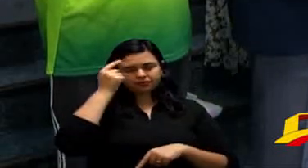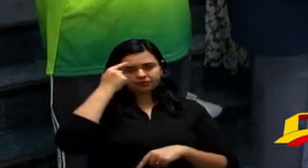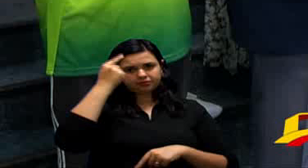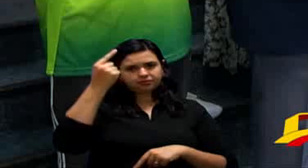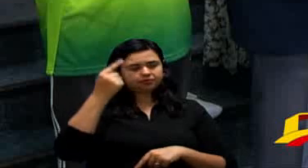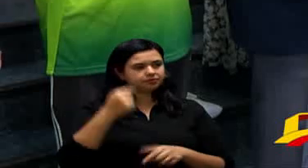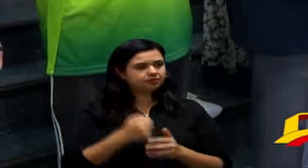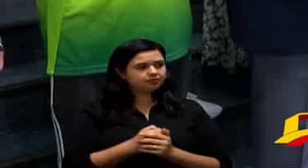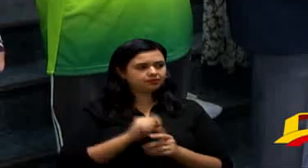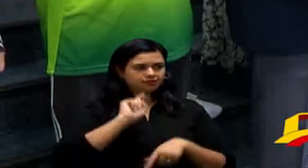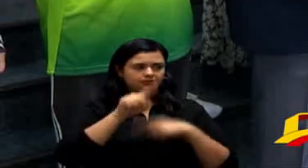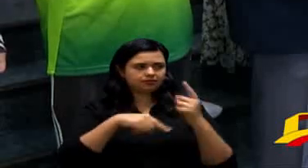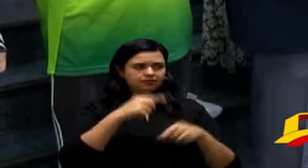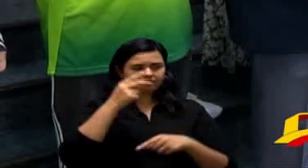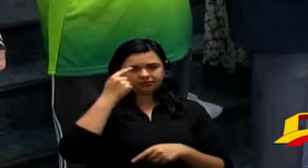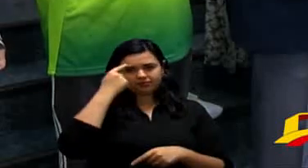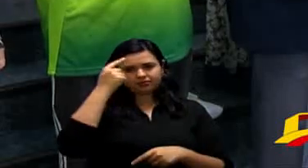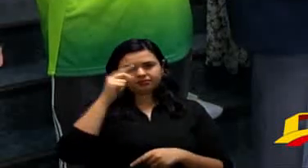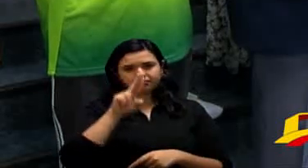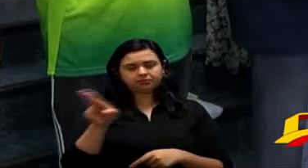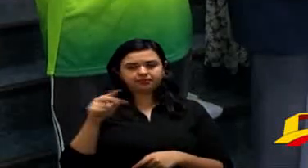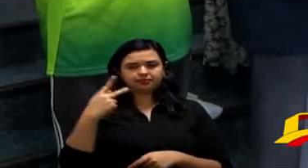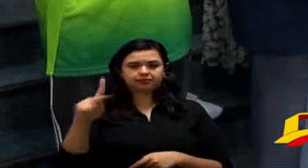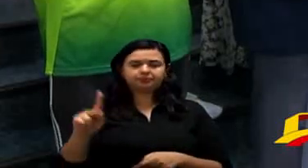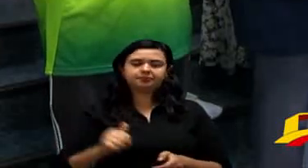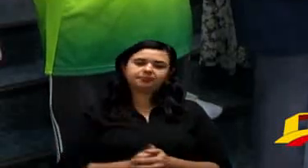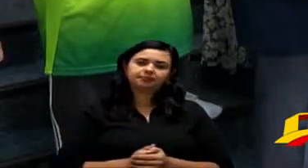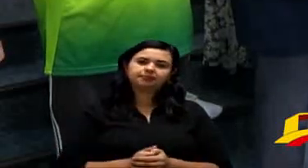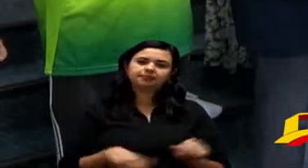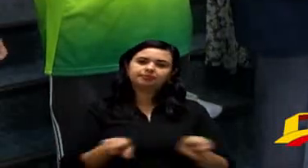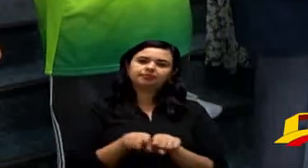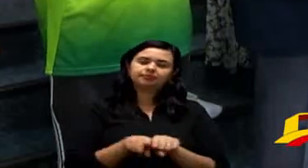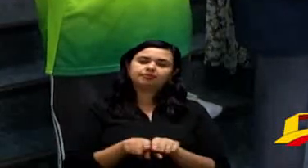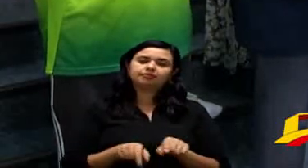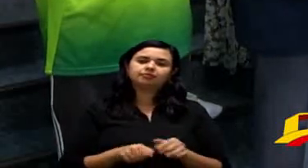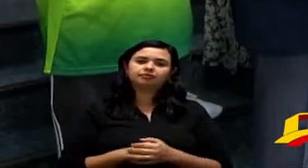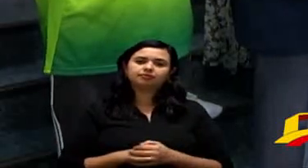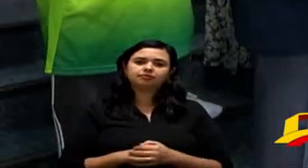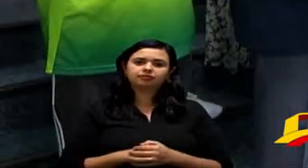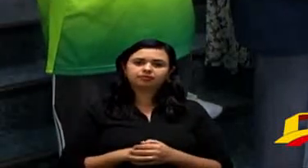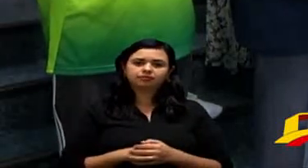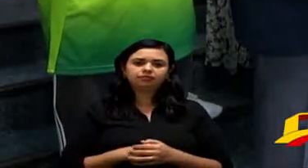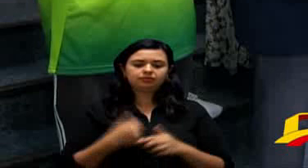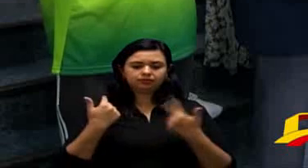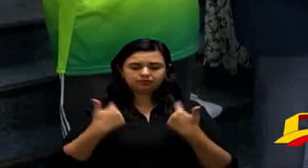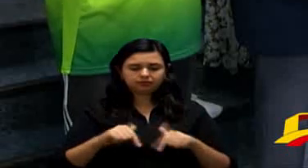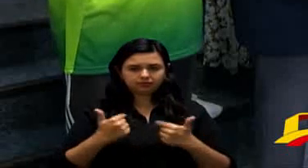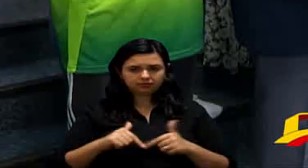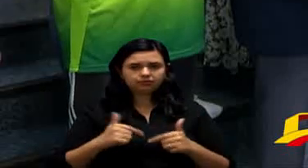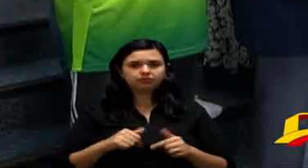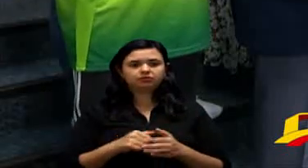Depois eu lembro o nome dele é do João Donizete Silvestre seguindo na ata dos seus trabalhos votos congratulações